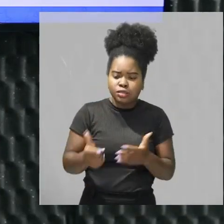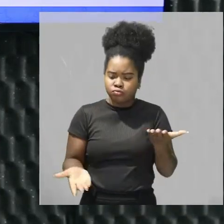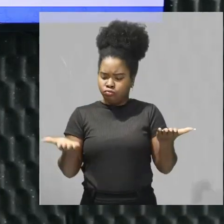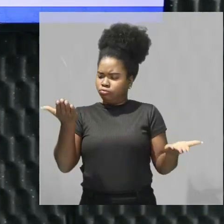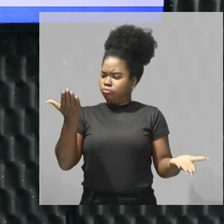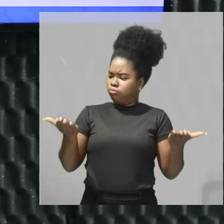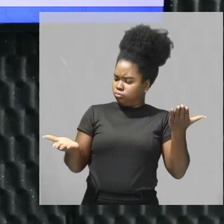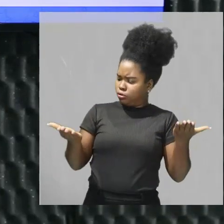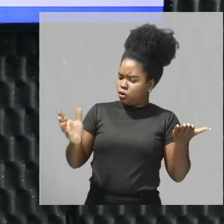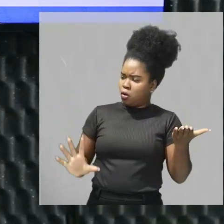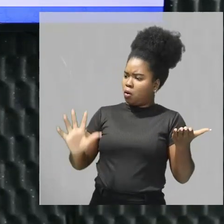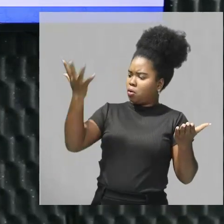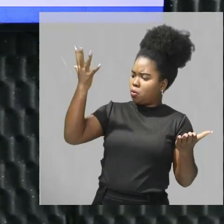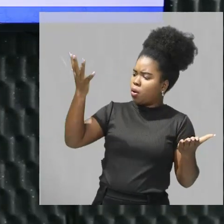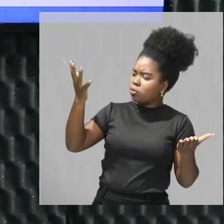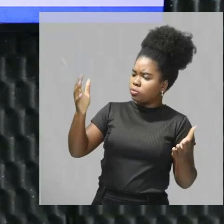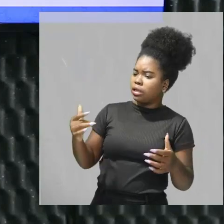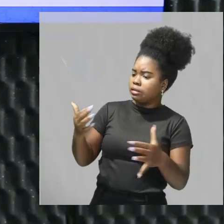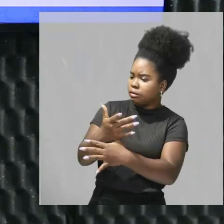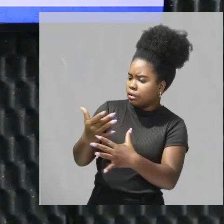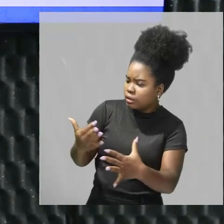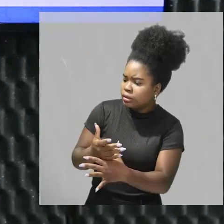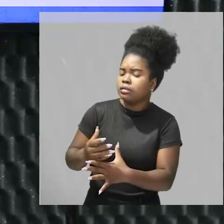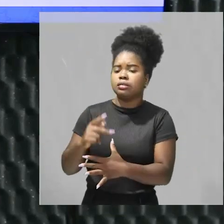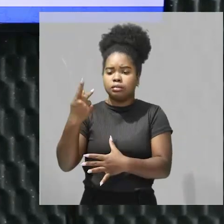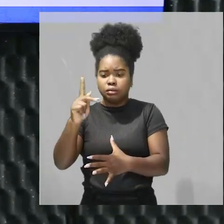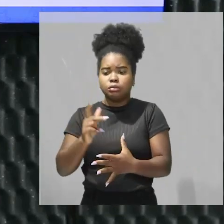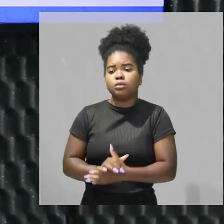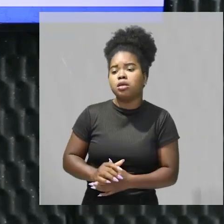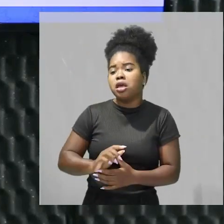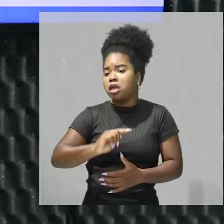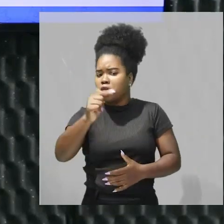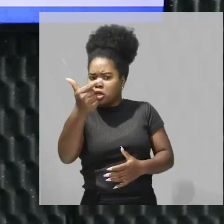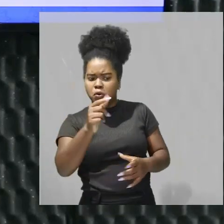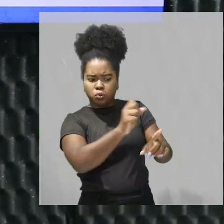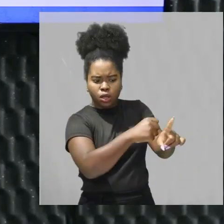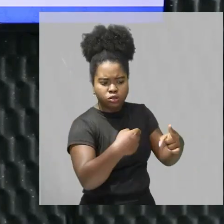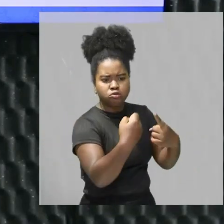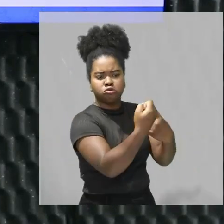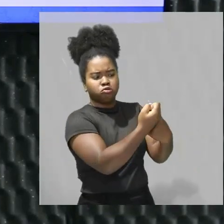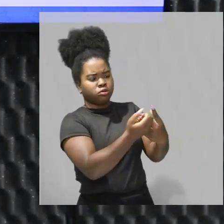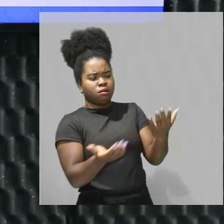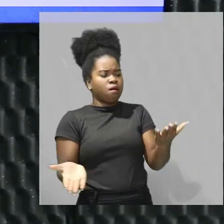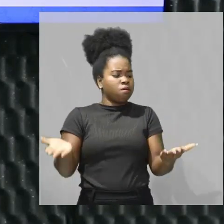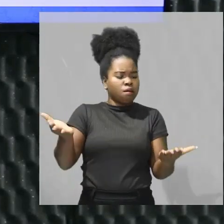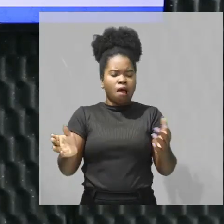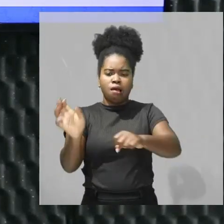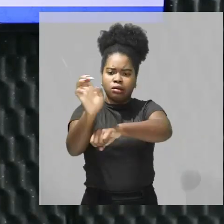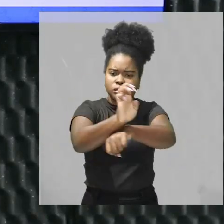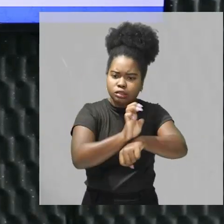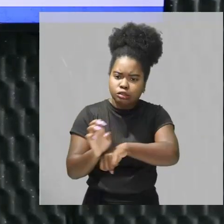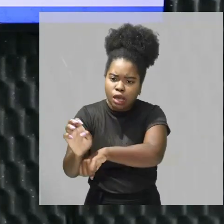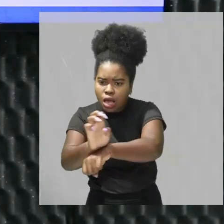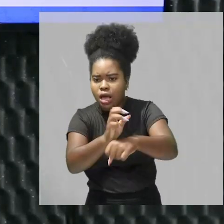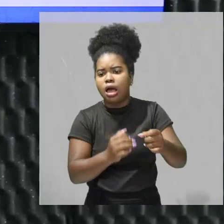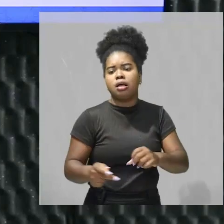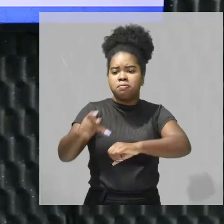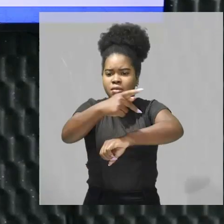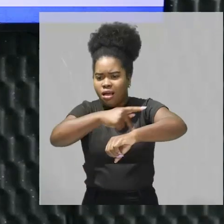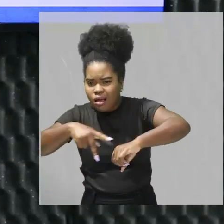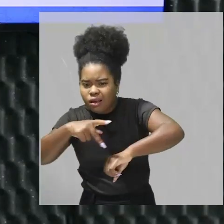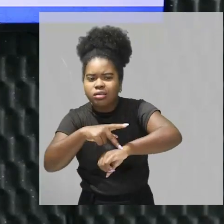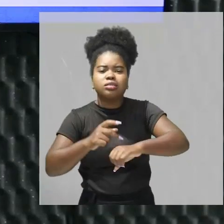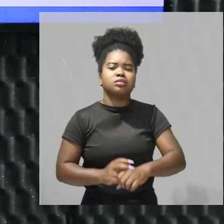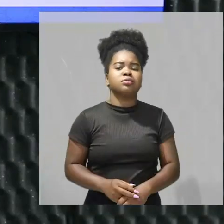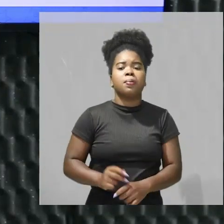comparativo entre o que acontece na sua cidade, entre o que acontece em outras sociedades, em outros estados, em outros países, para